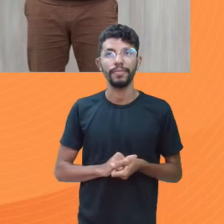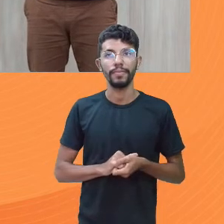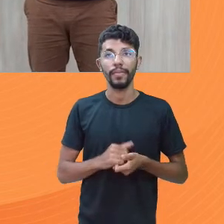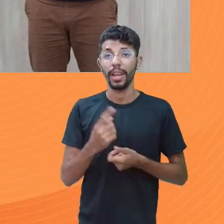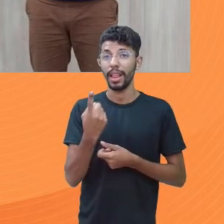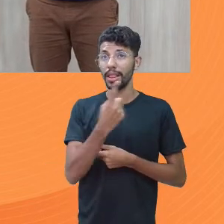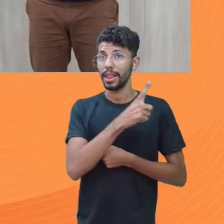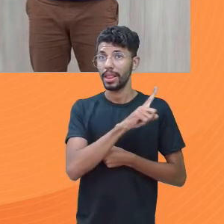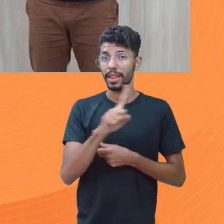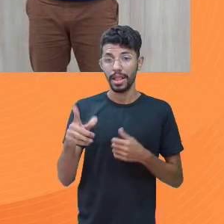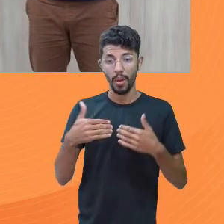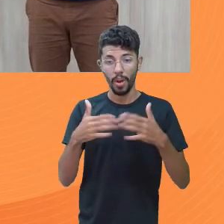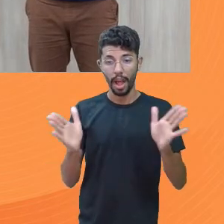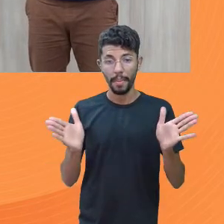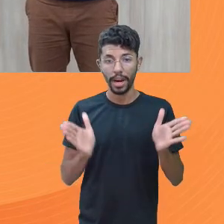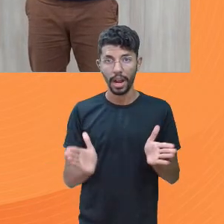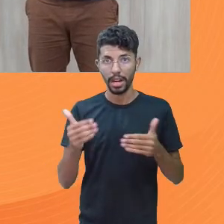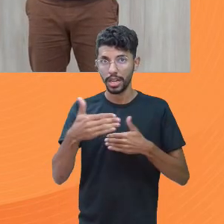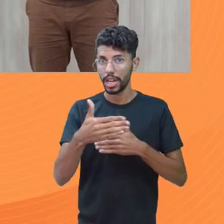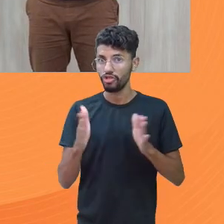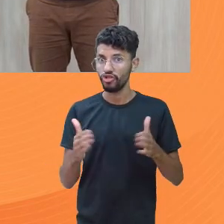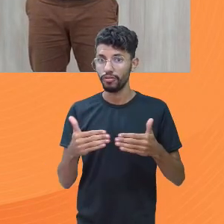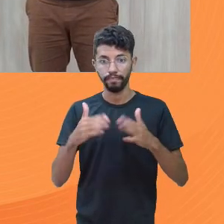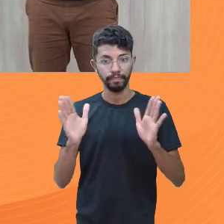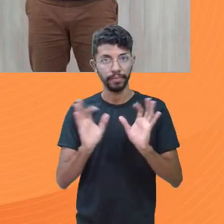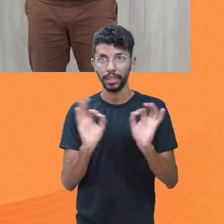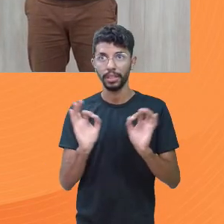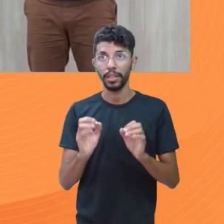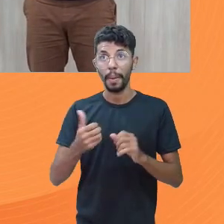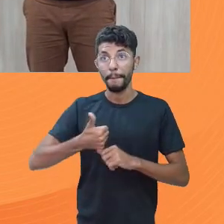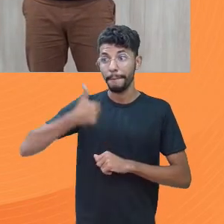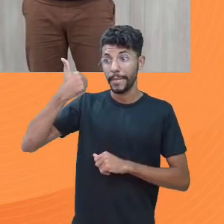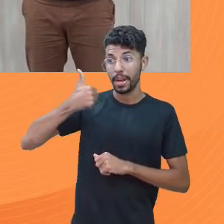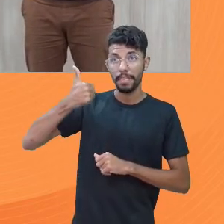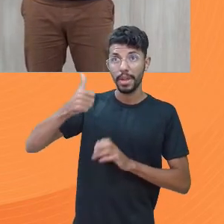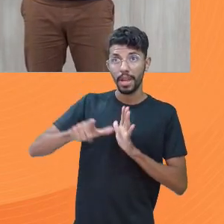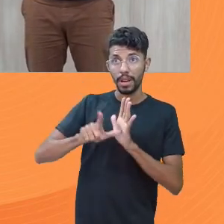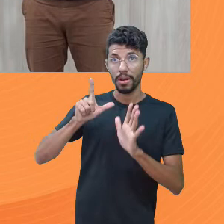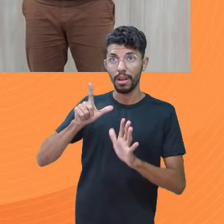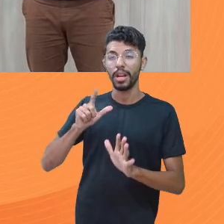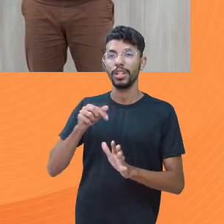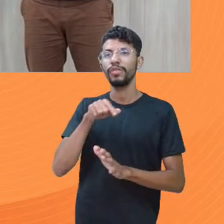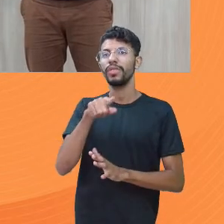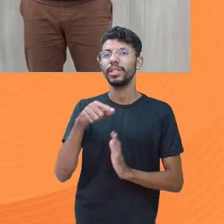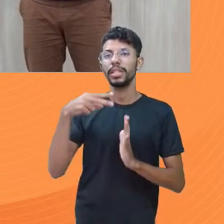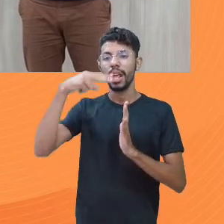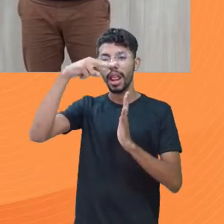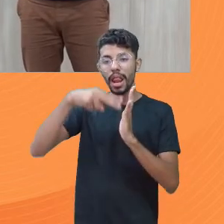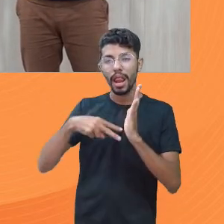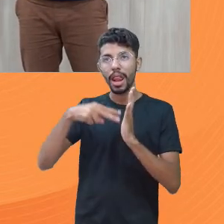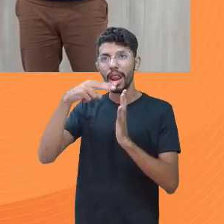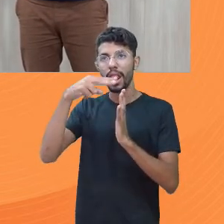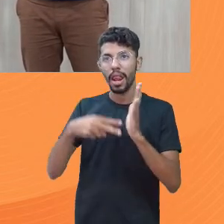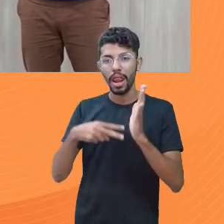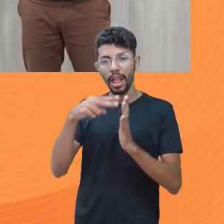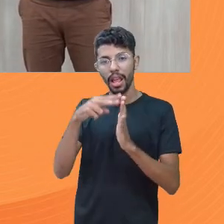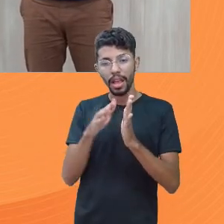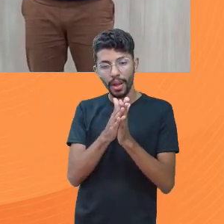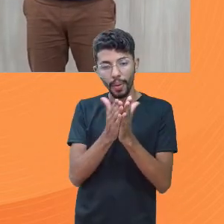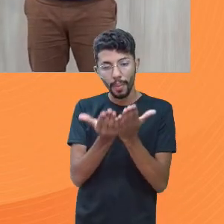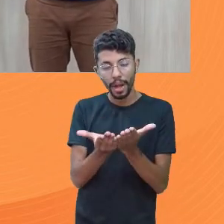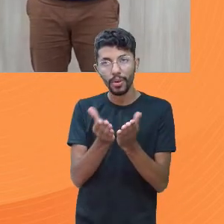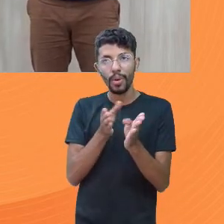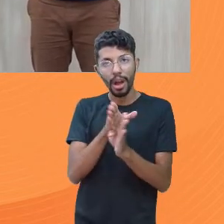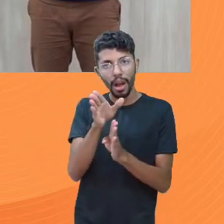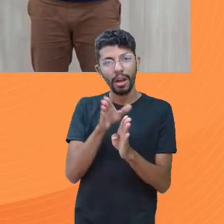caixa, box é caixa. First, primeiro, read instruction manual. Leia